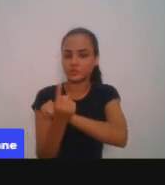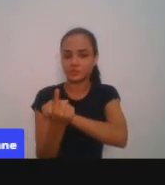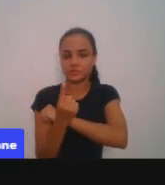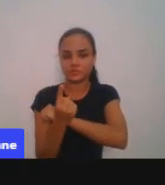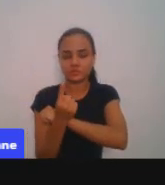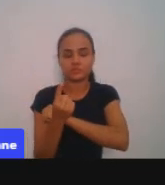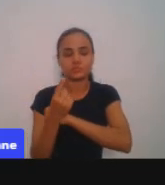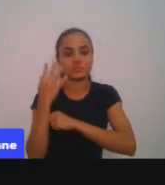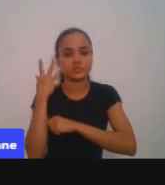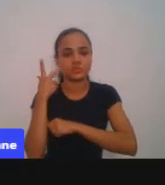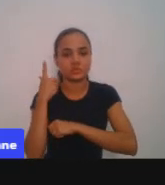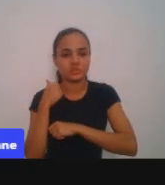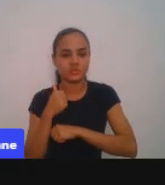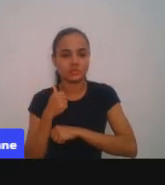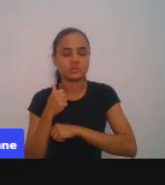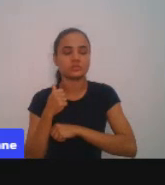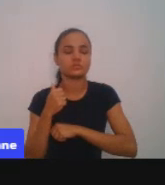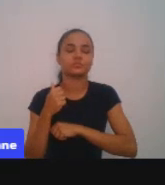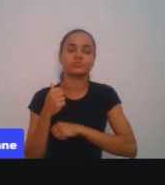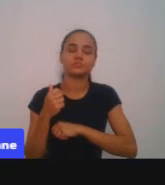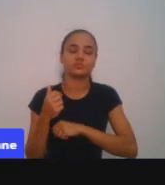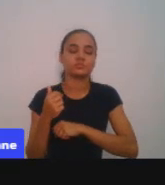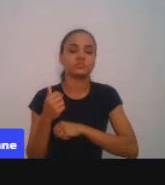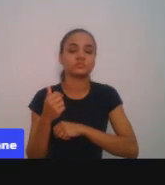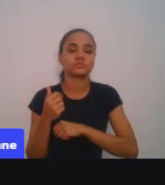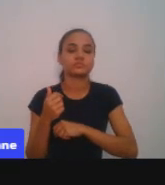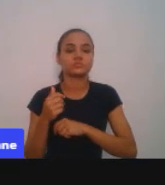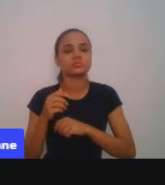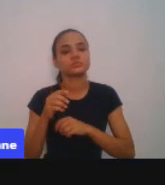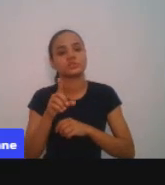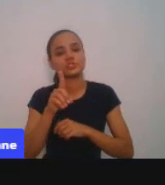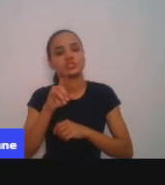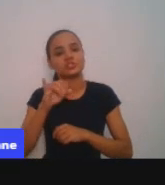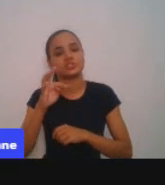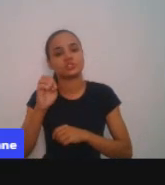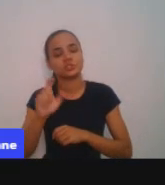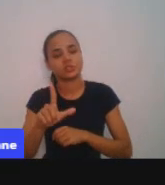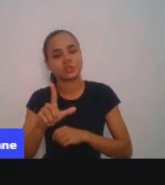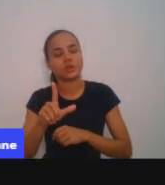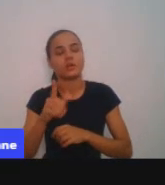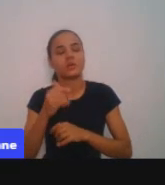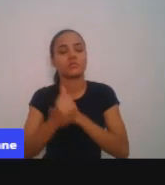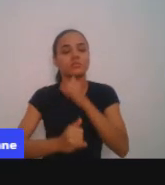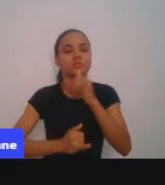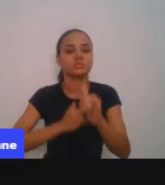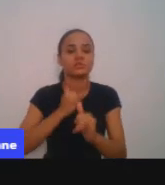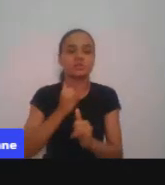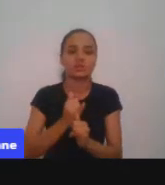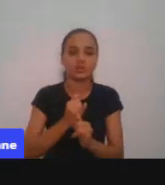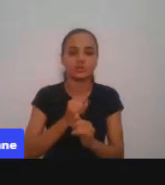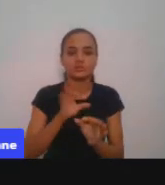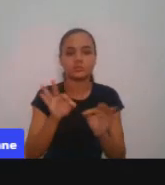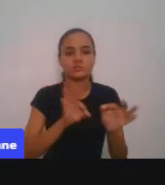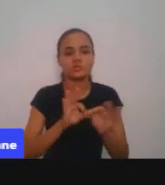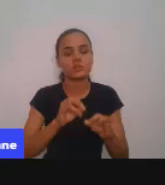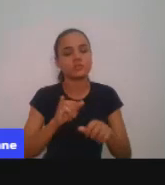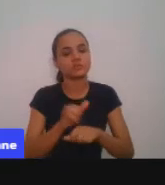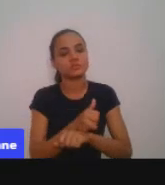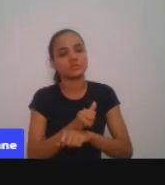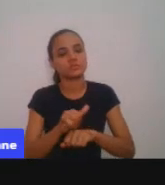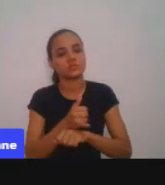arquivos digitais, criar os comunicados que orientam as crianças e as famílias,